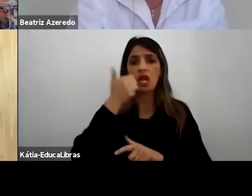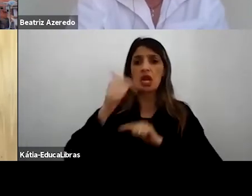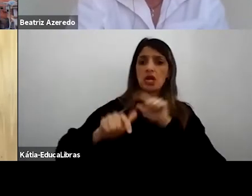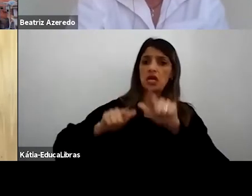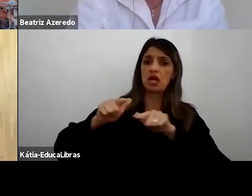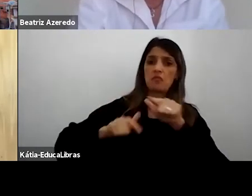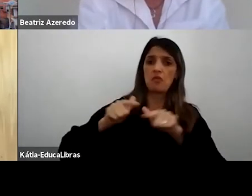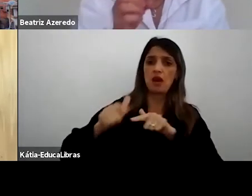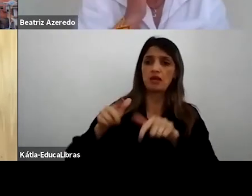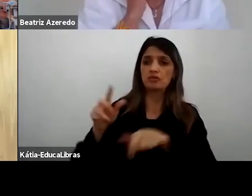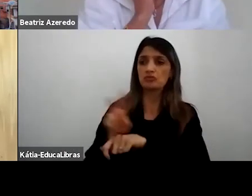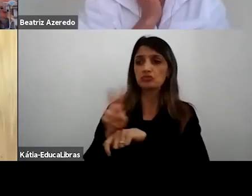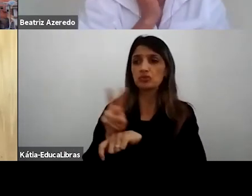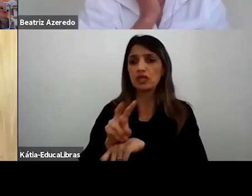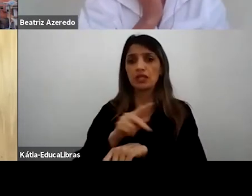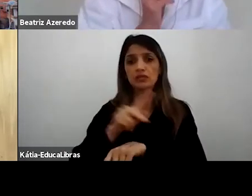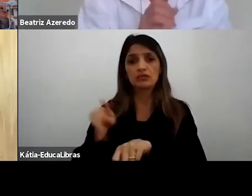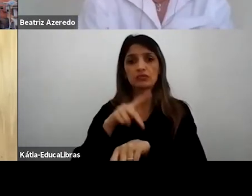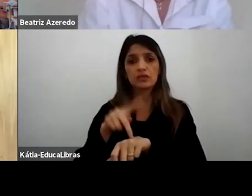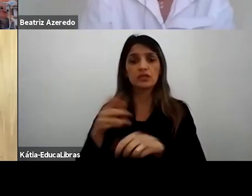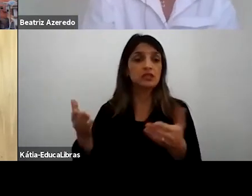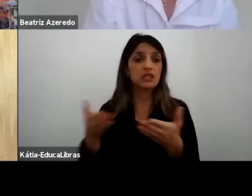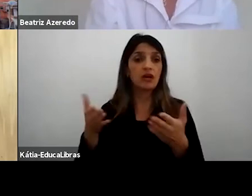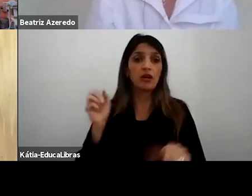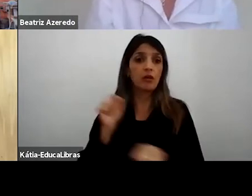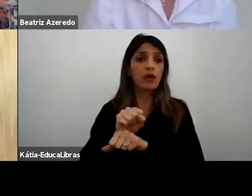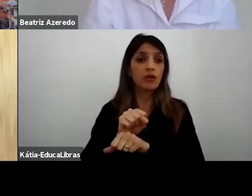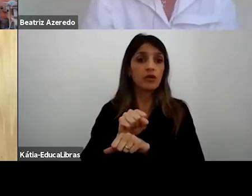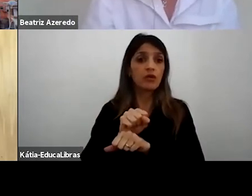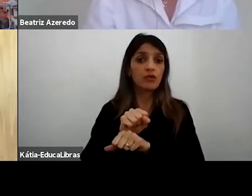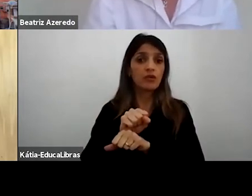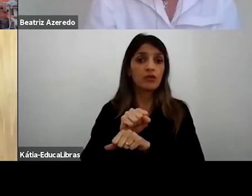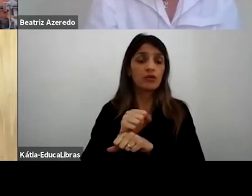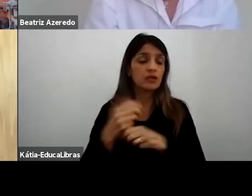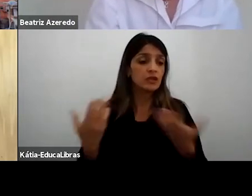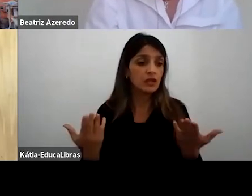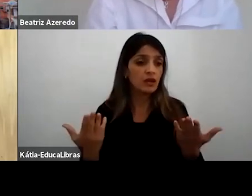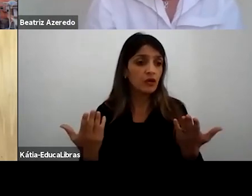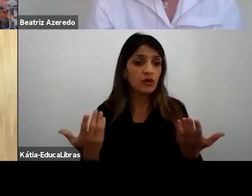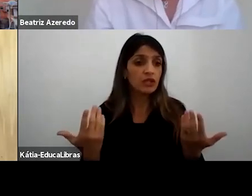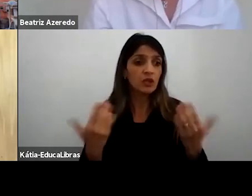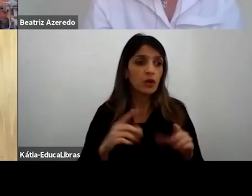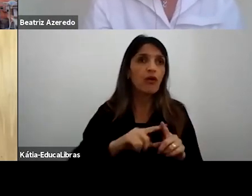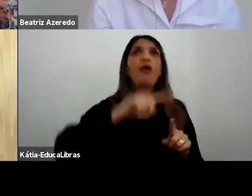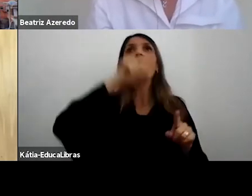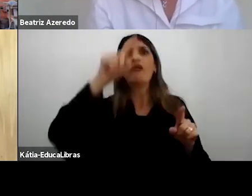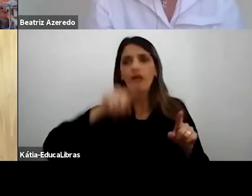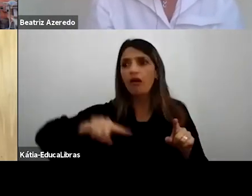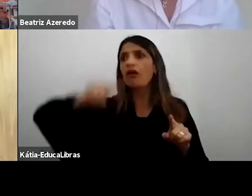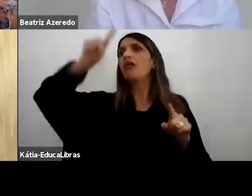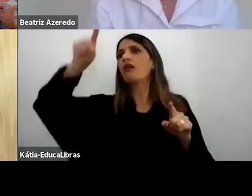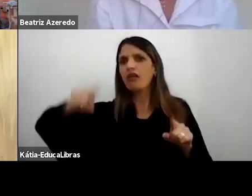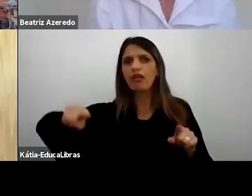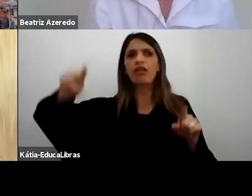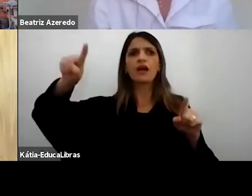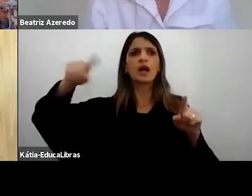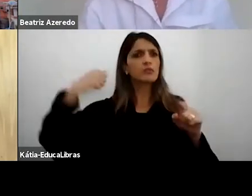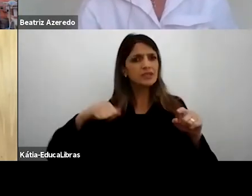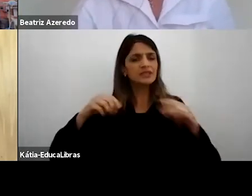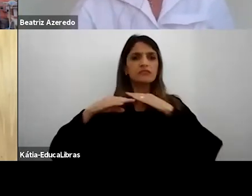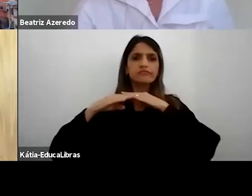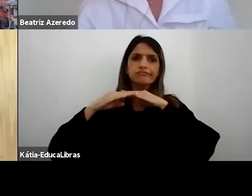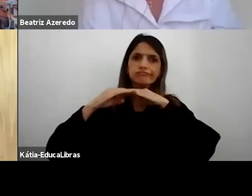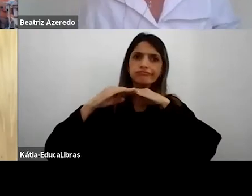prevenção no país e que agora está com dificuldade. Então, eu não quero viver essas ondas. Nós queremos ver um processo de estabilidade, transformação, e